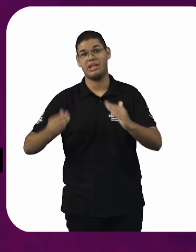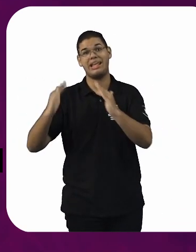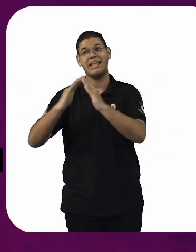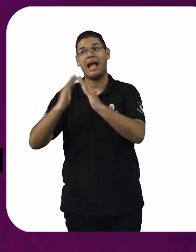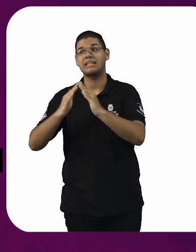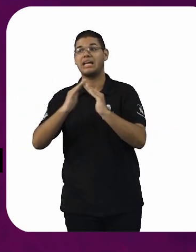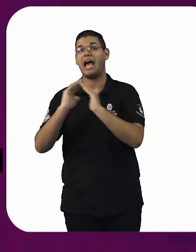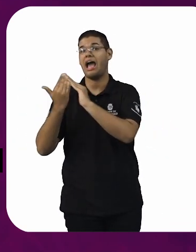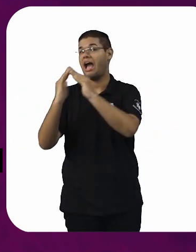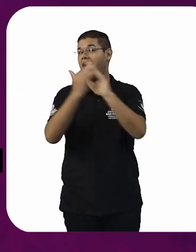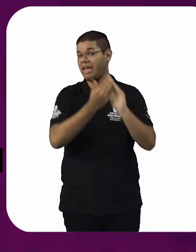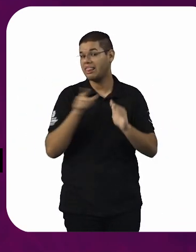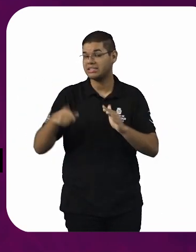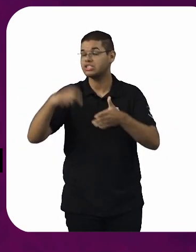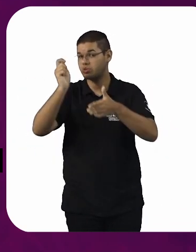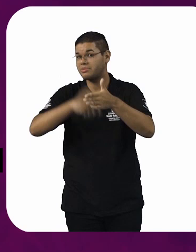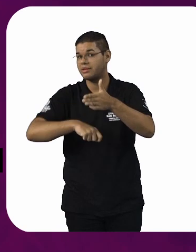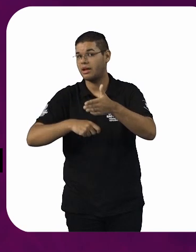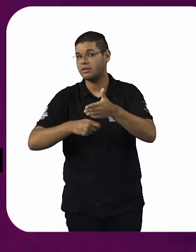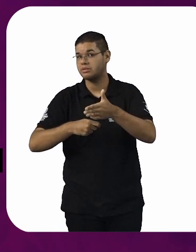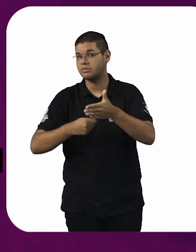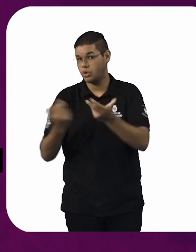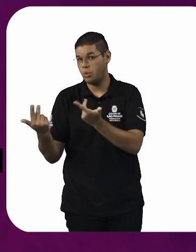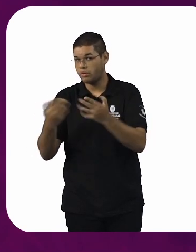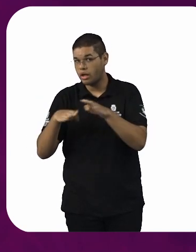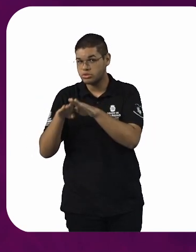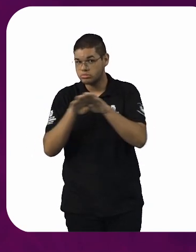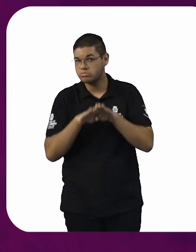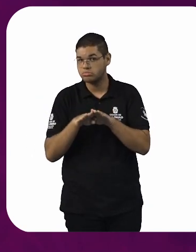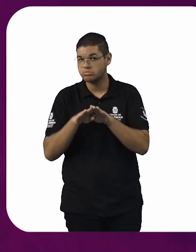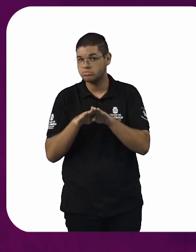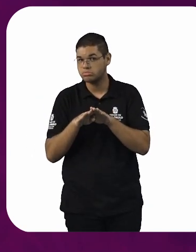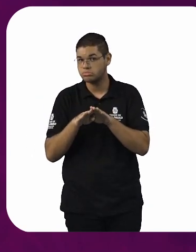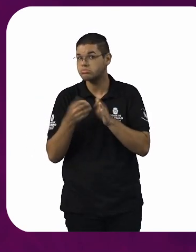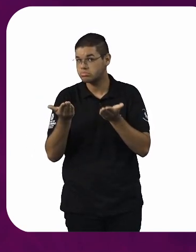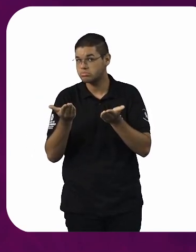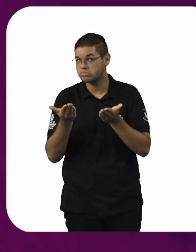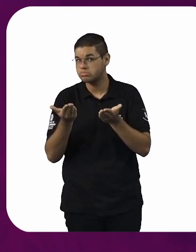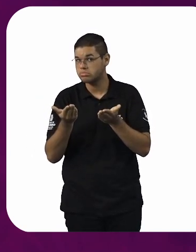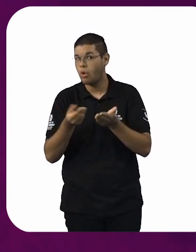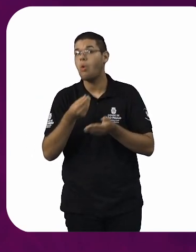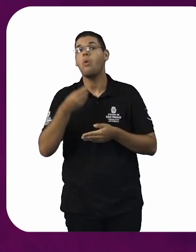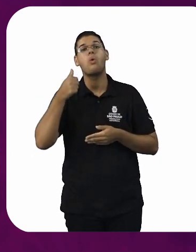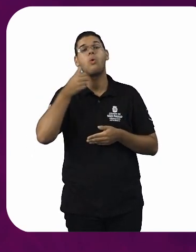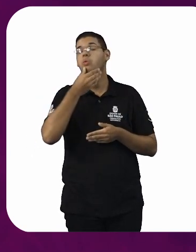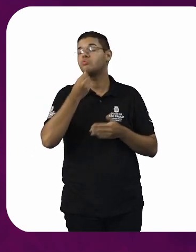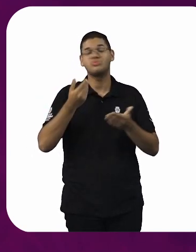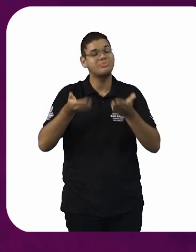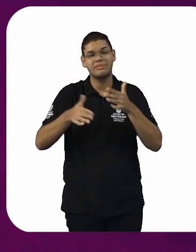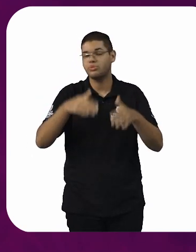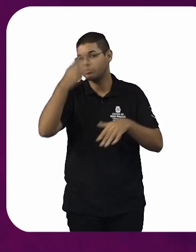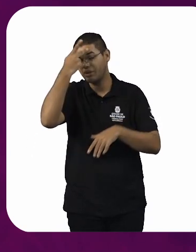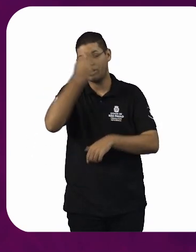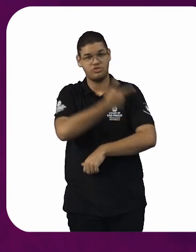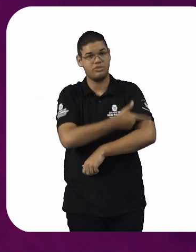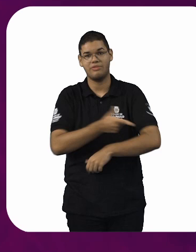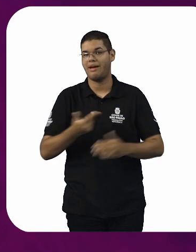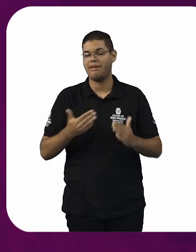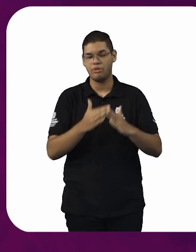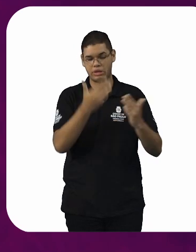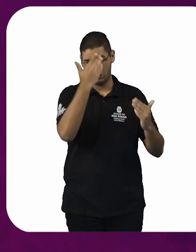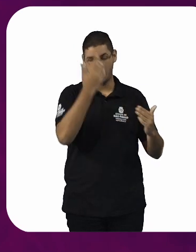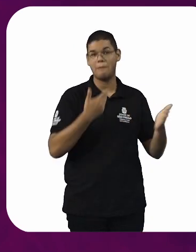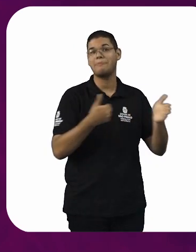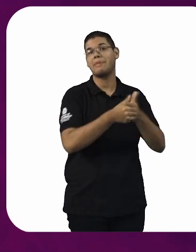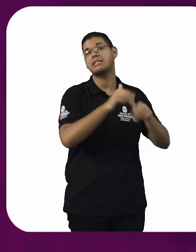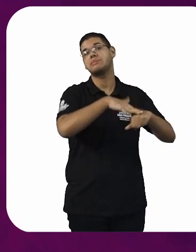contratada, concorrendo, né, nas mesmas condições do que um estudante que não passa por todas essas dificuldades. O mercado de trabalho, ele